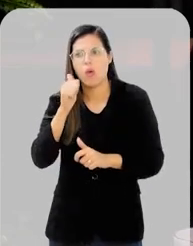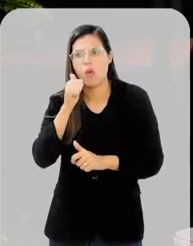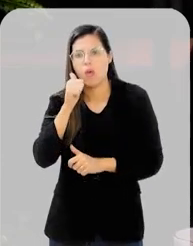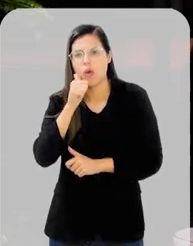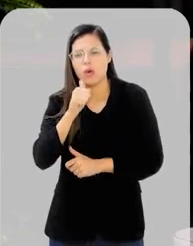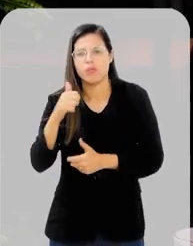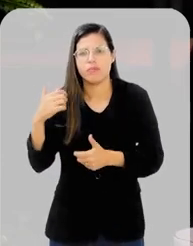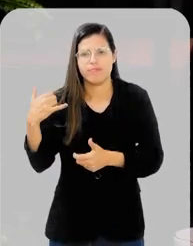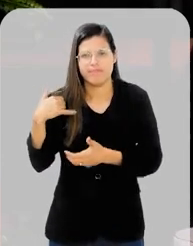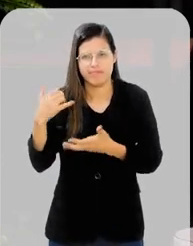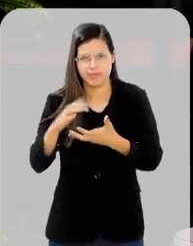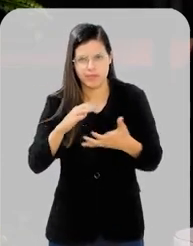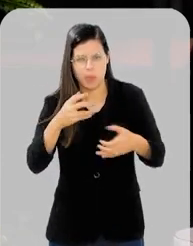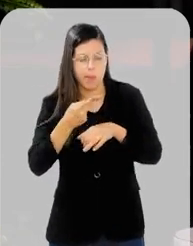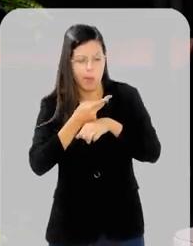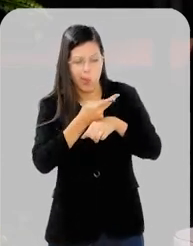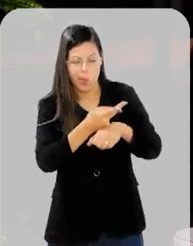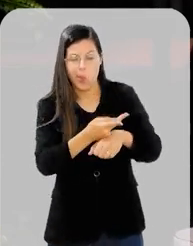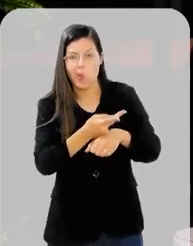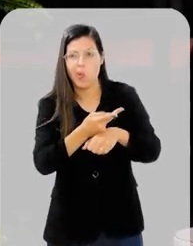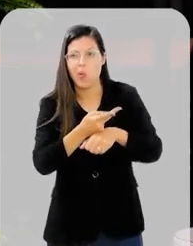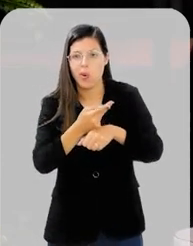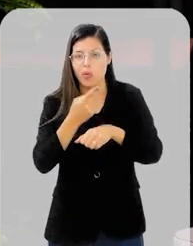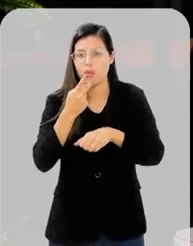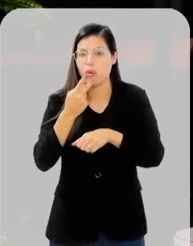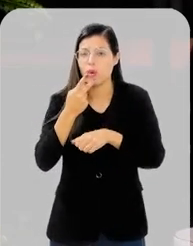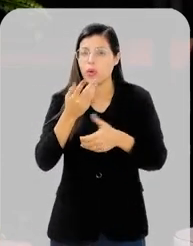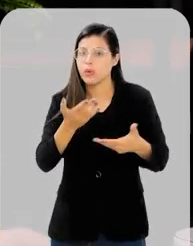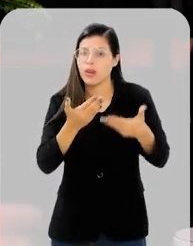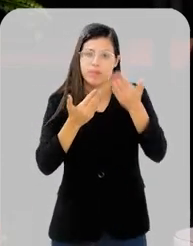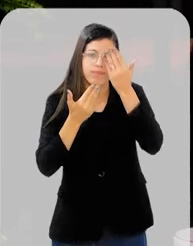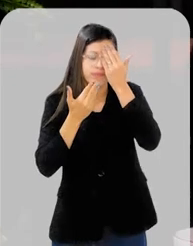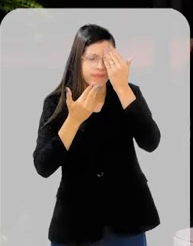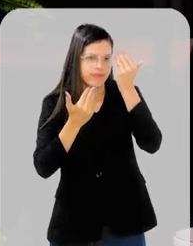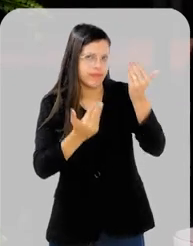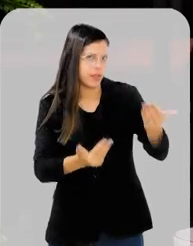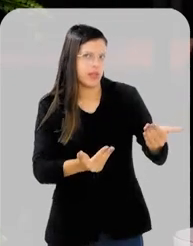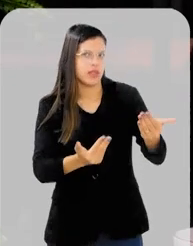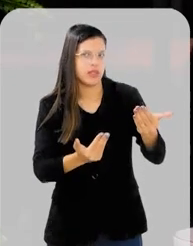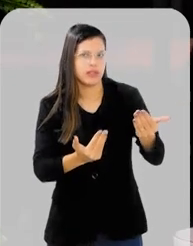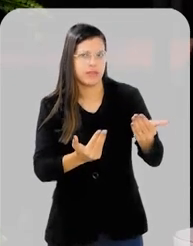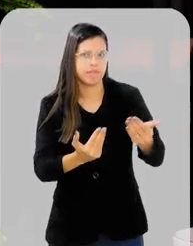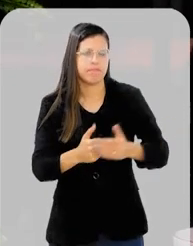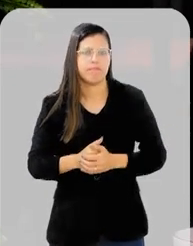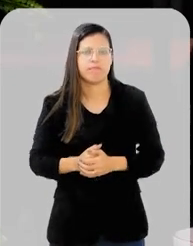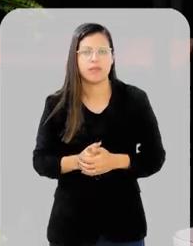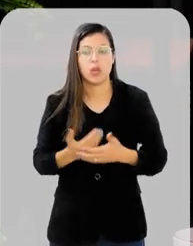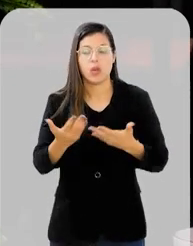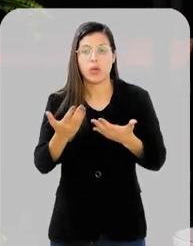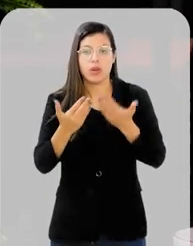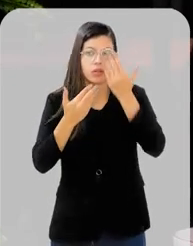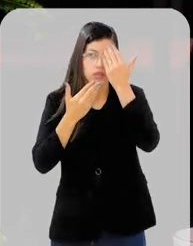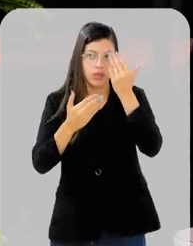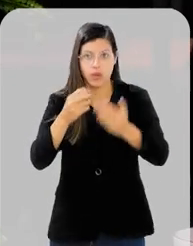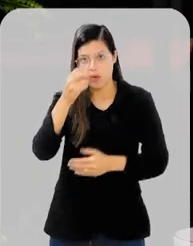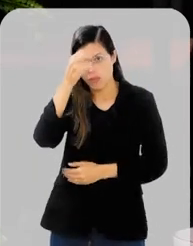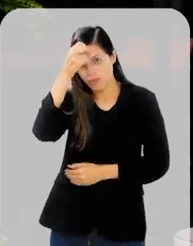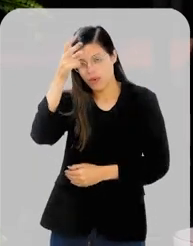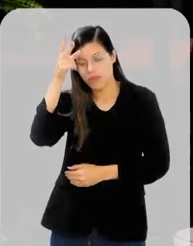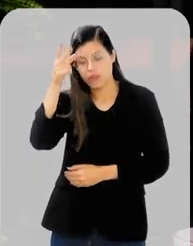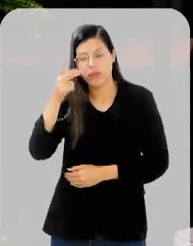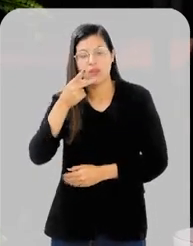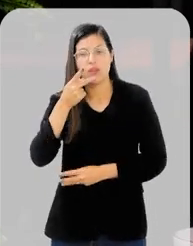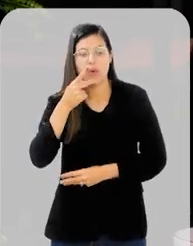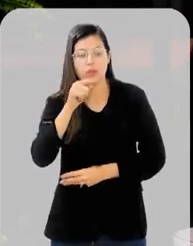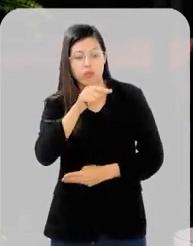que eu não sei o nome ela não não falou o nome falou meu filho eu quero te agradecer quero te agradecer porque o prefeito falou que